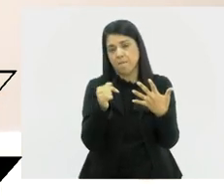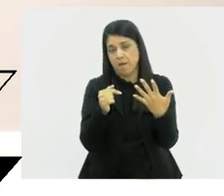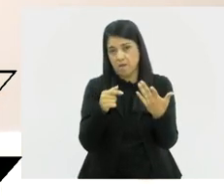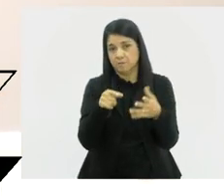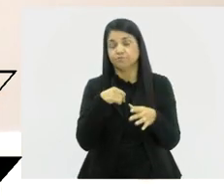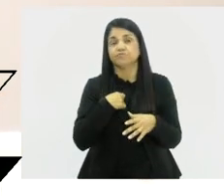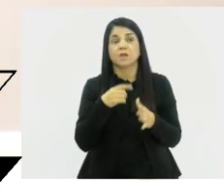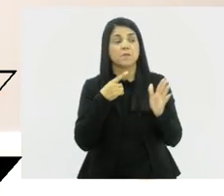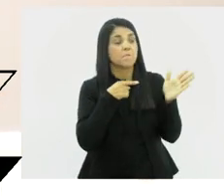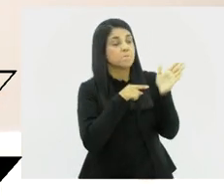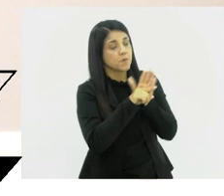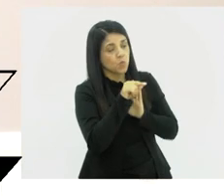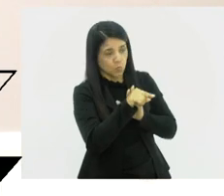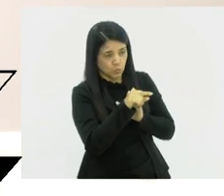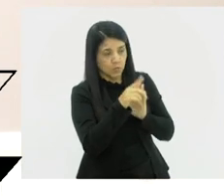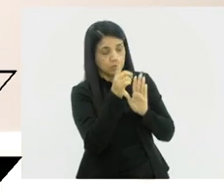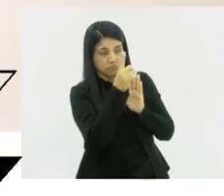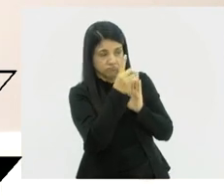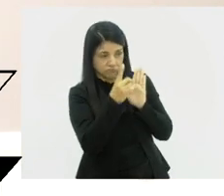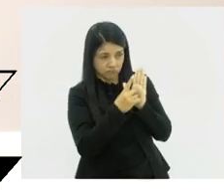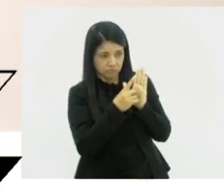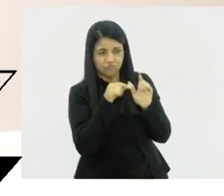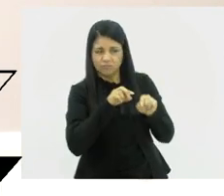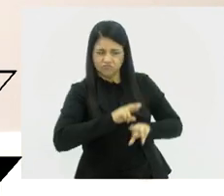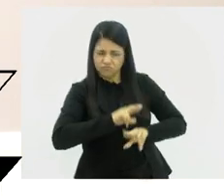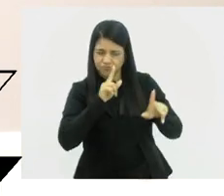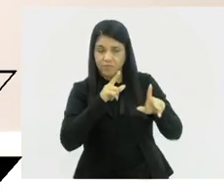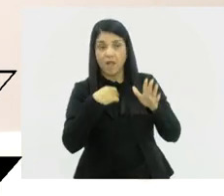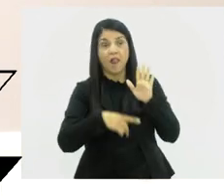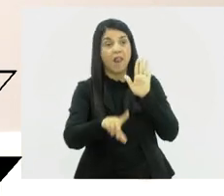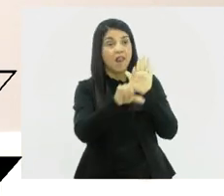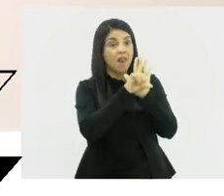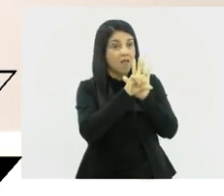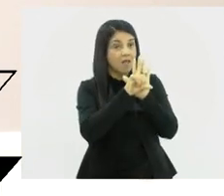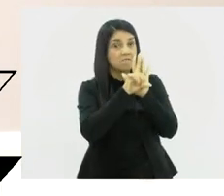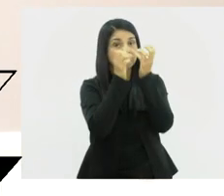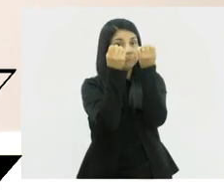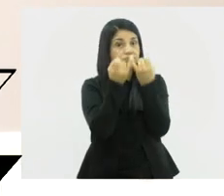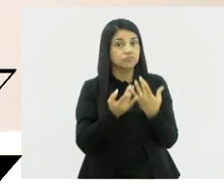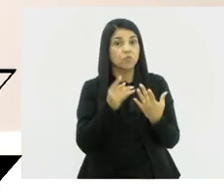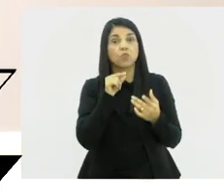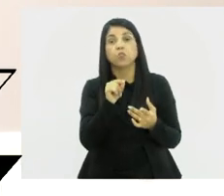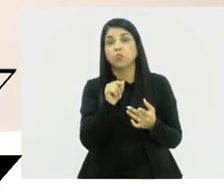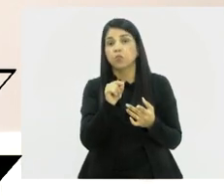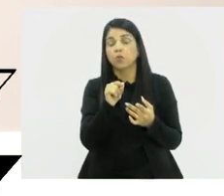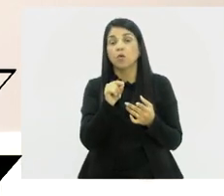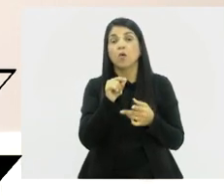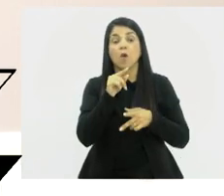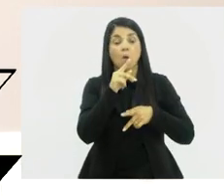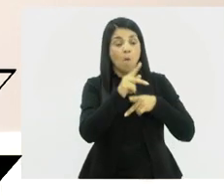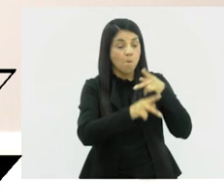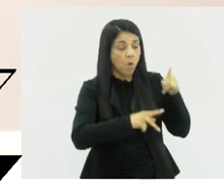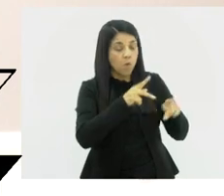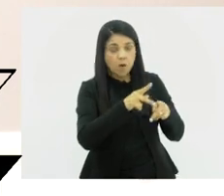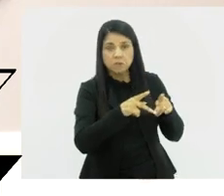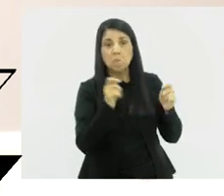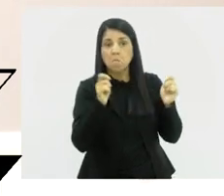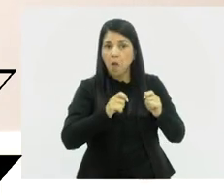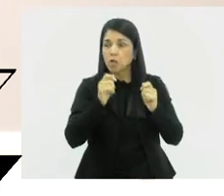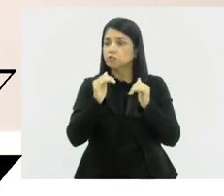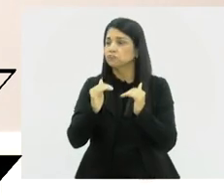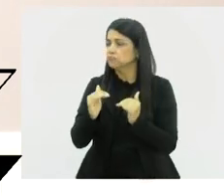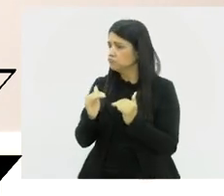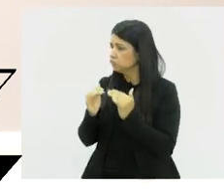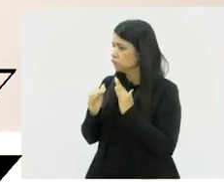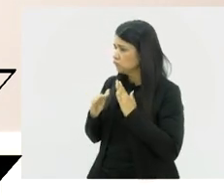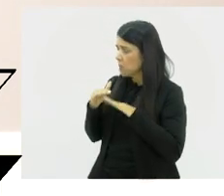no decreto regulamentador, mas nas próprias leis, dizem o seguinte, que qualquer um do povo pode chegar numa autoridade e dizer, olha, não